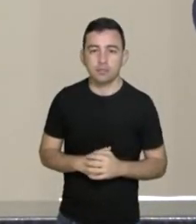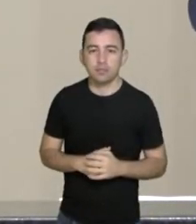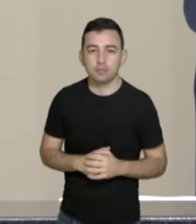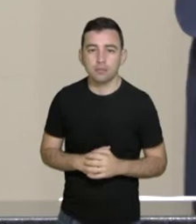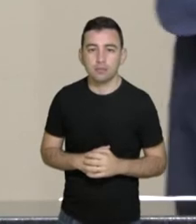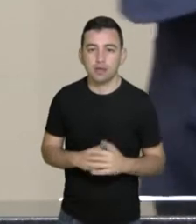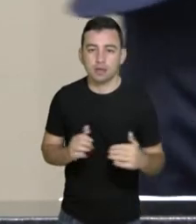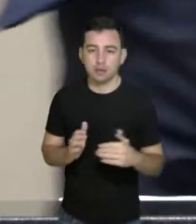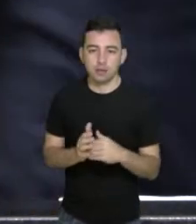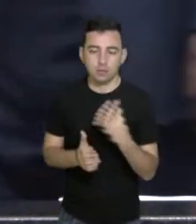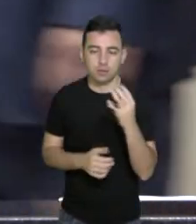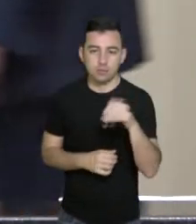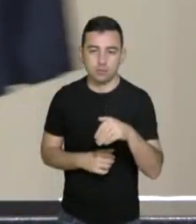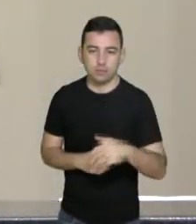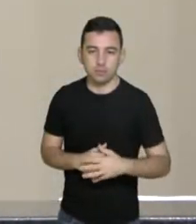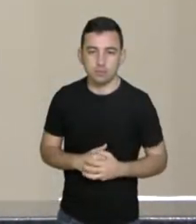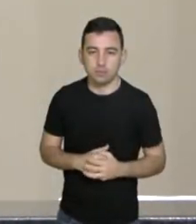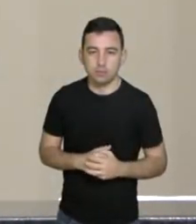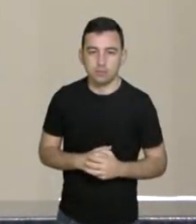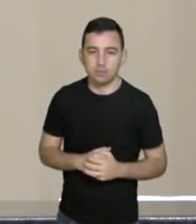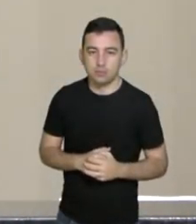segundos.